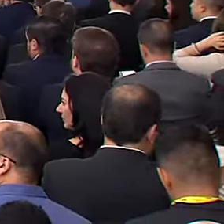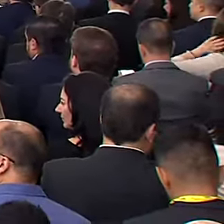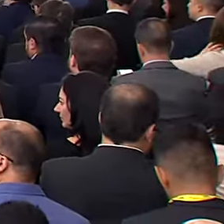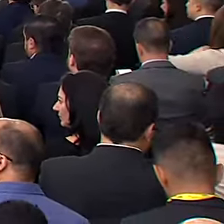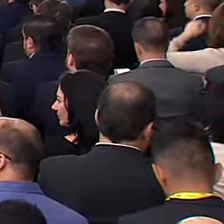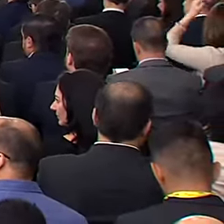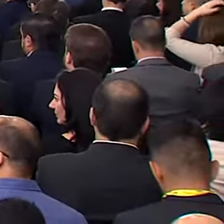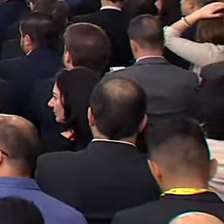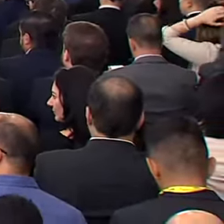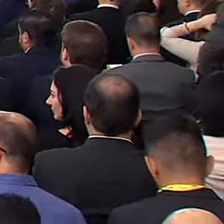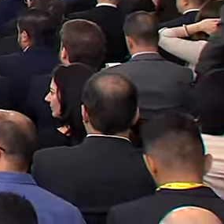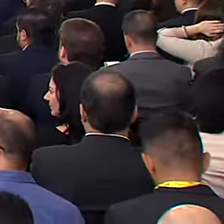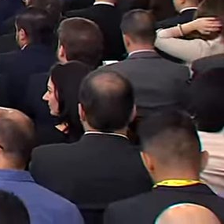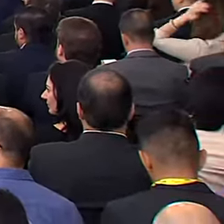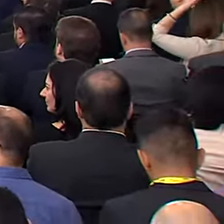Tchau!